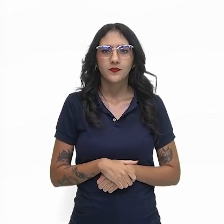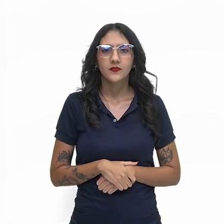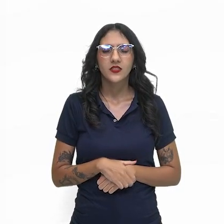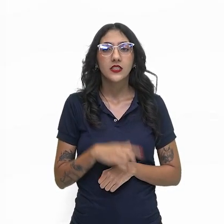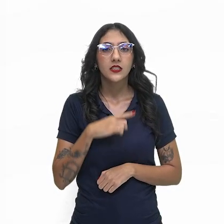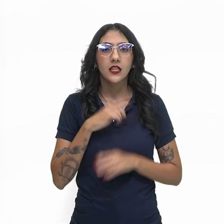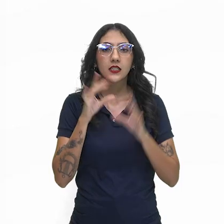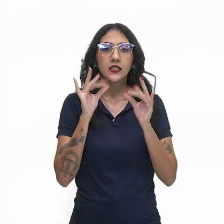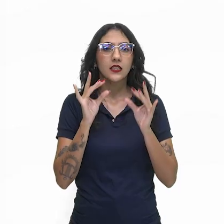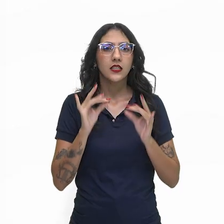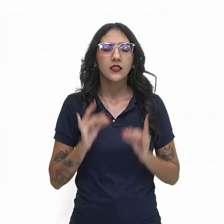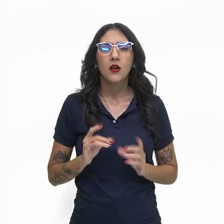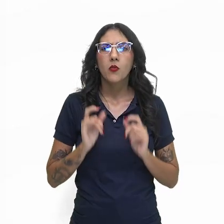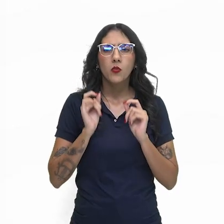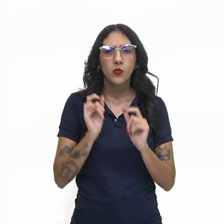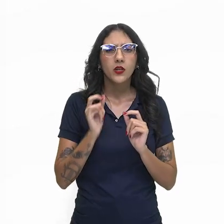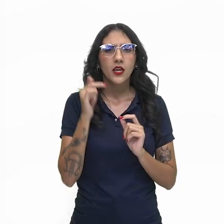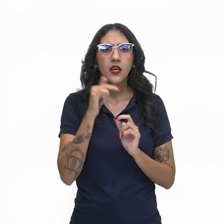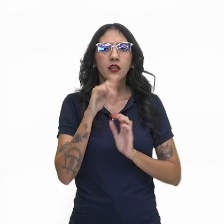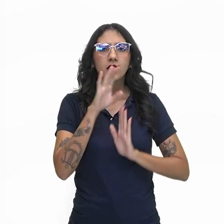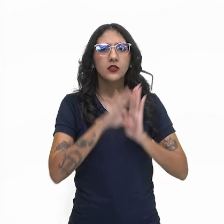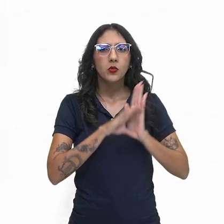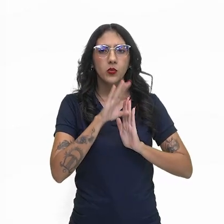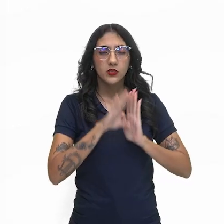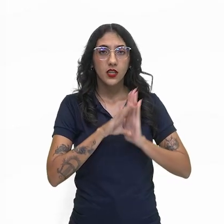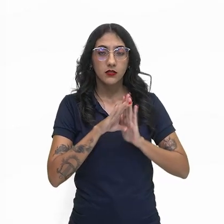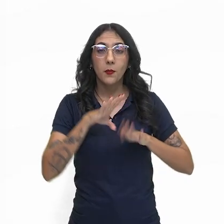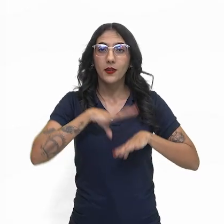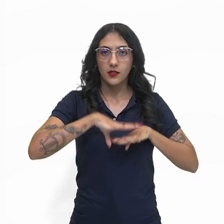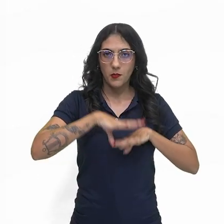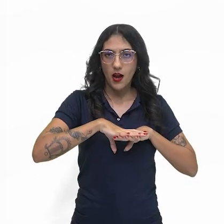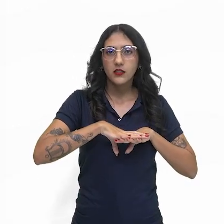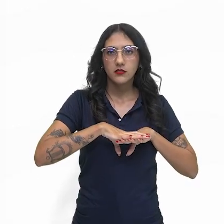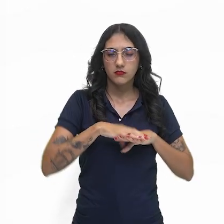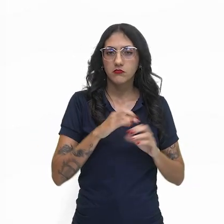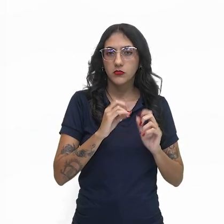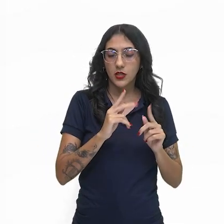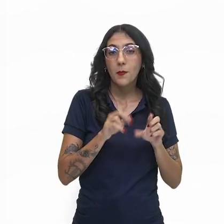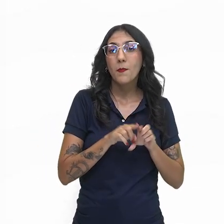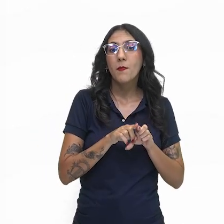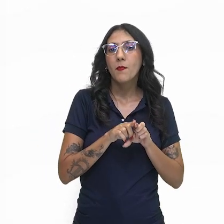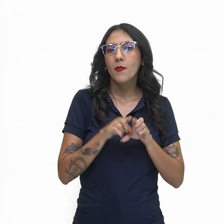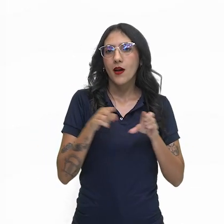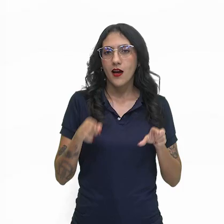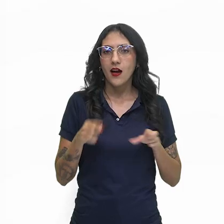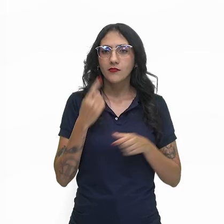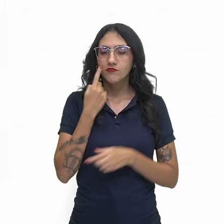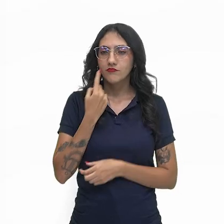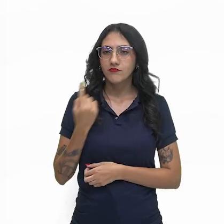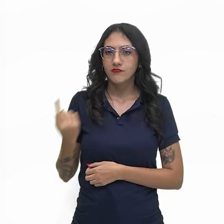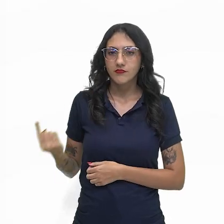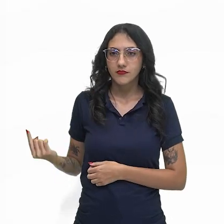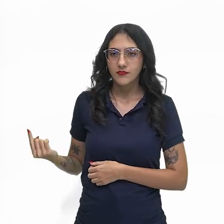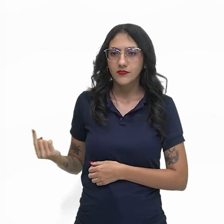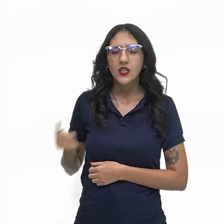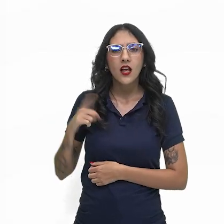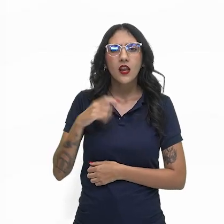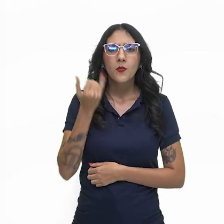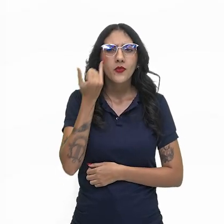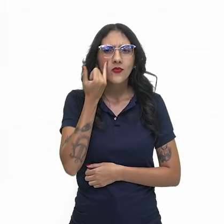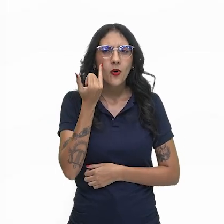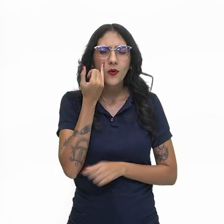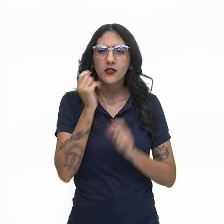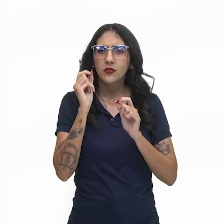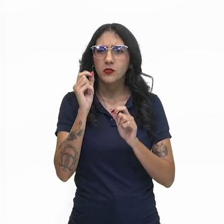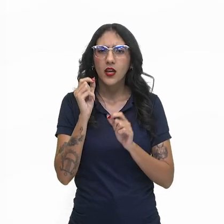Ó? Olha só, é um conceito matemático. Mas aqui, eu coloquei